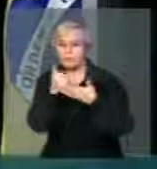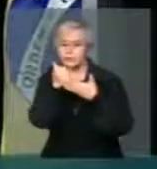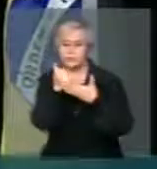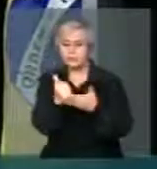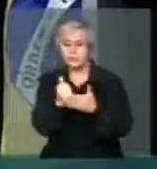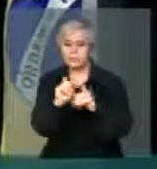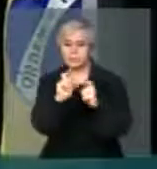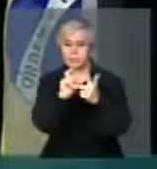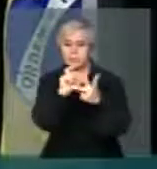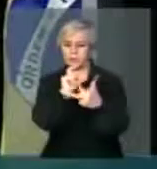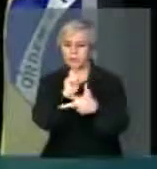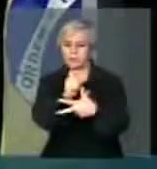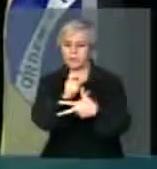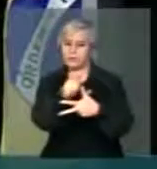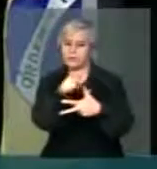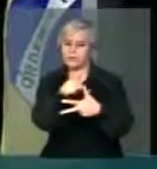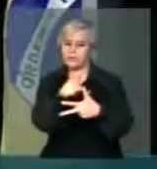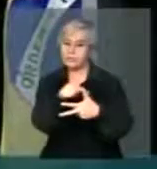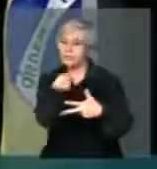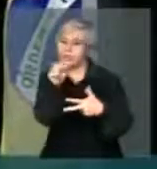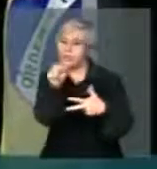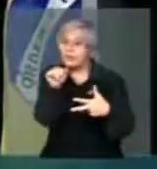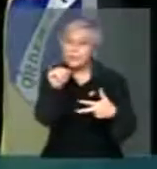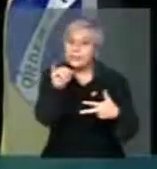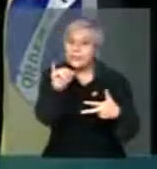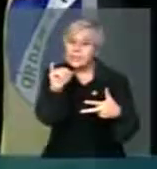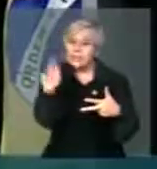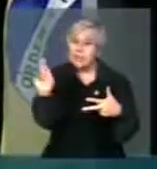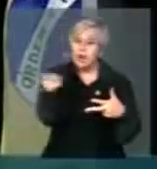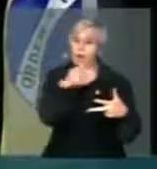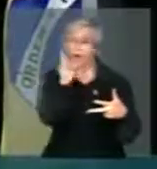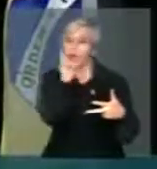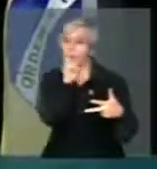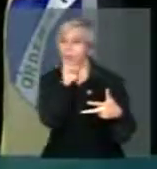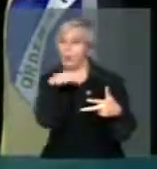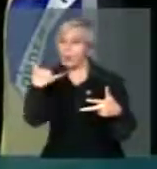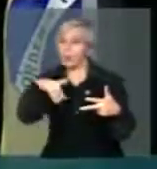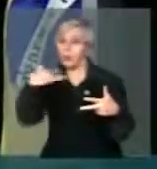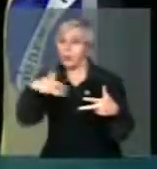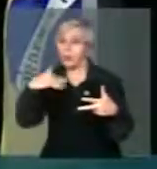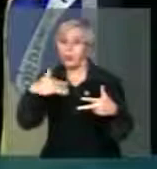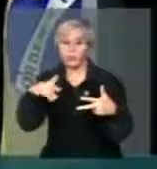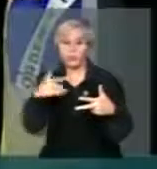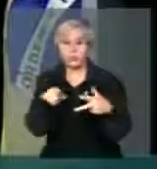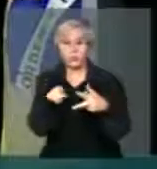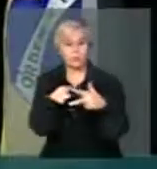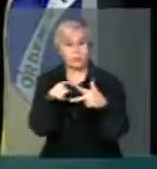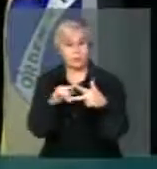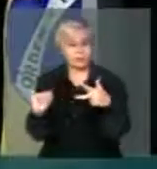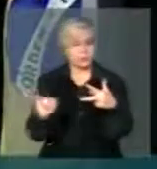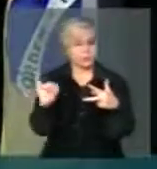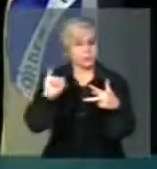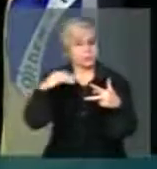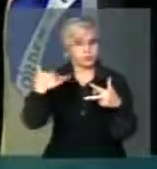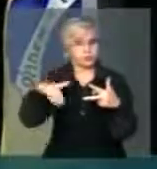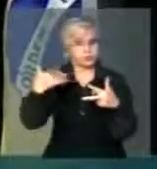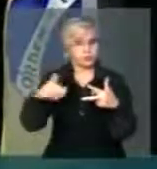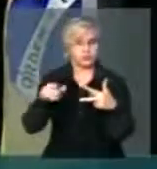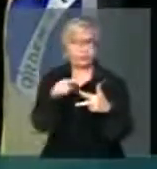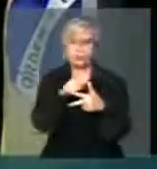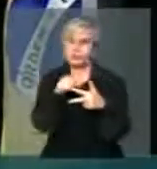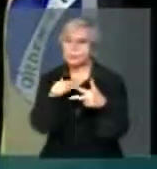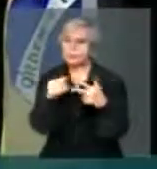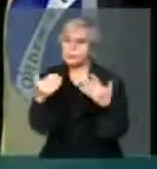Executivo em caso que demandasse urgência e relevância. Mas